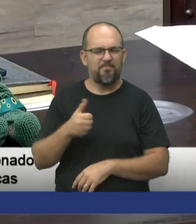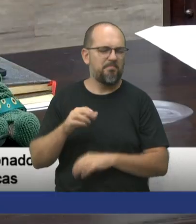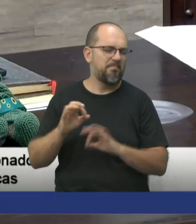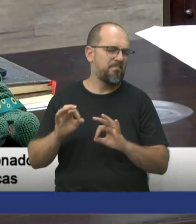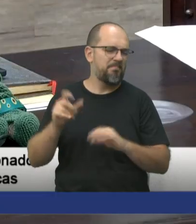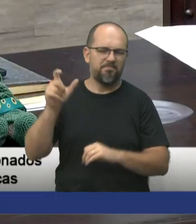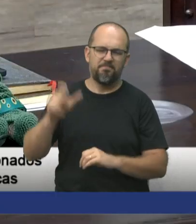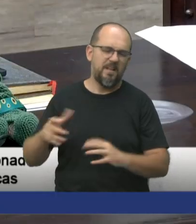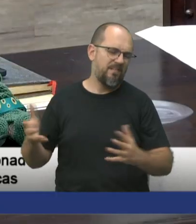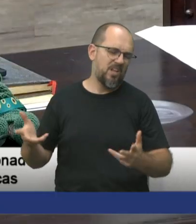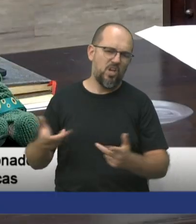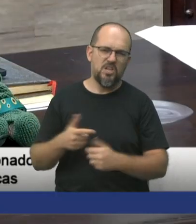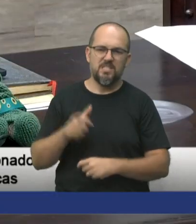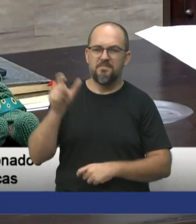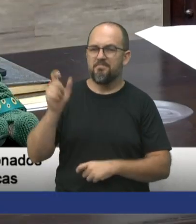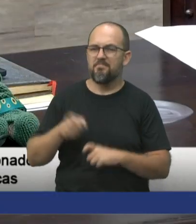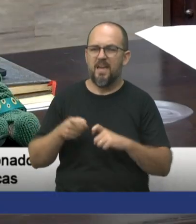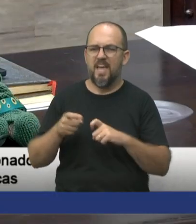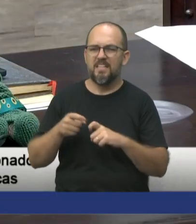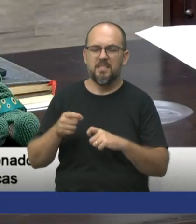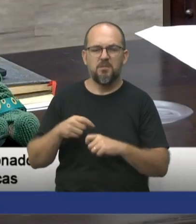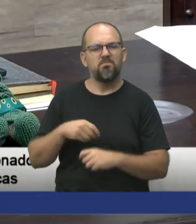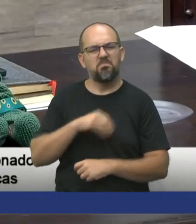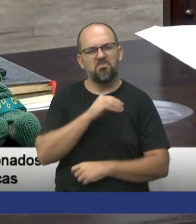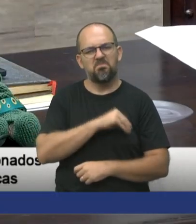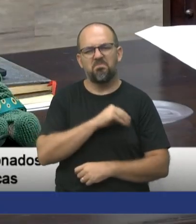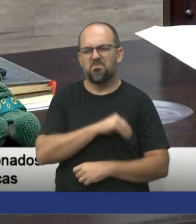maravilhosa, é a médica mais bem paga